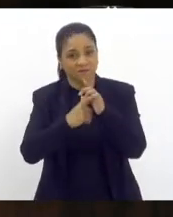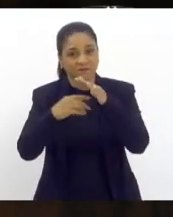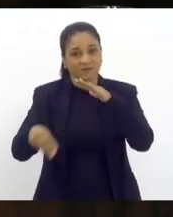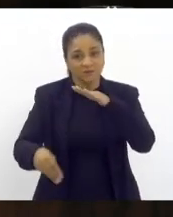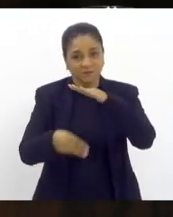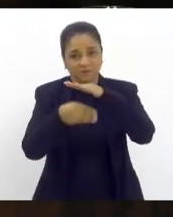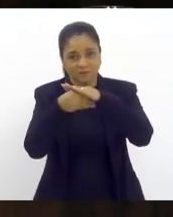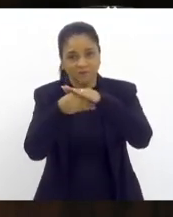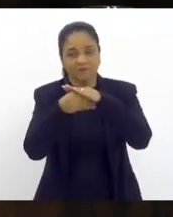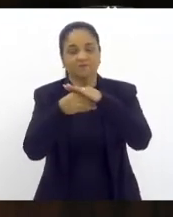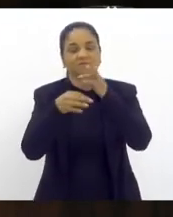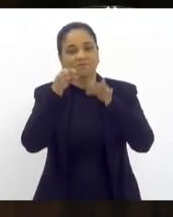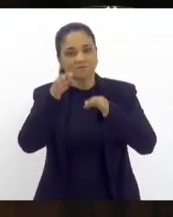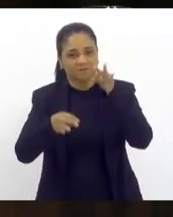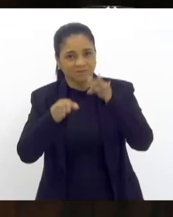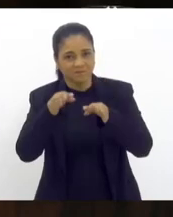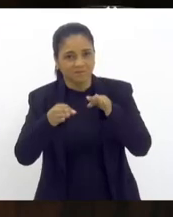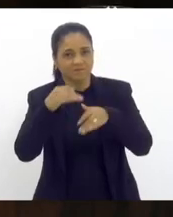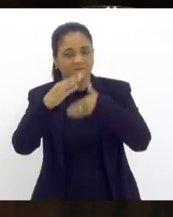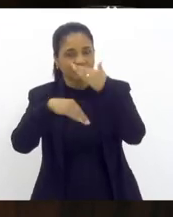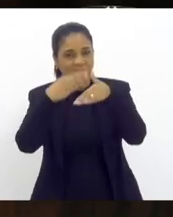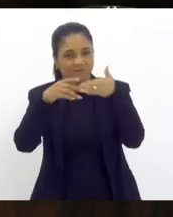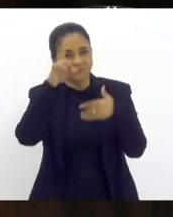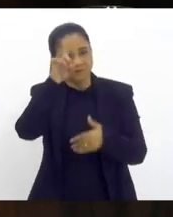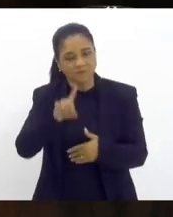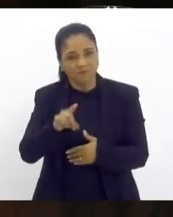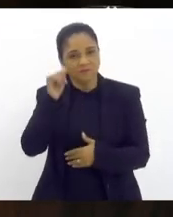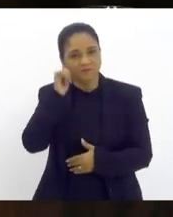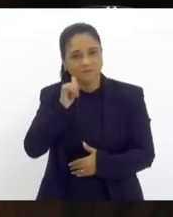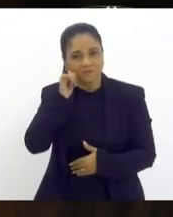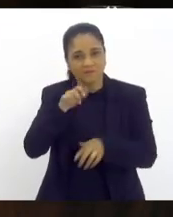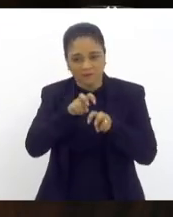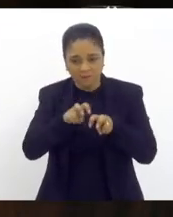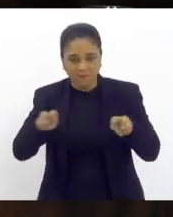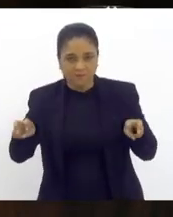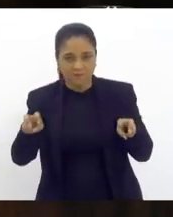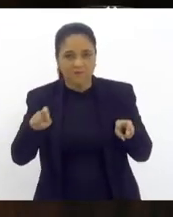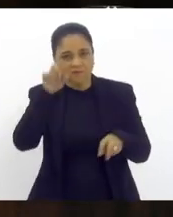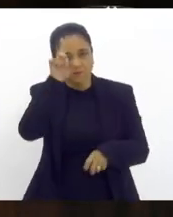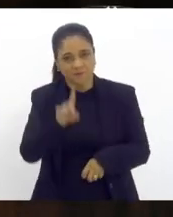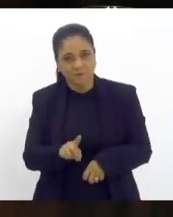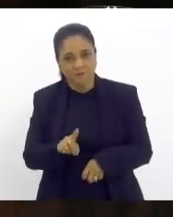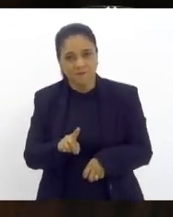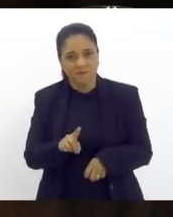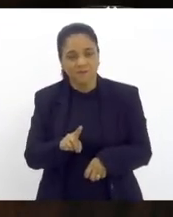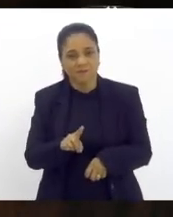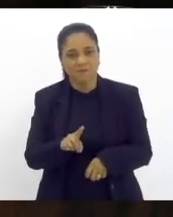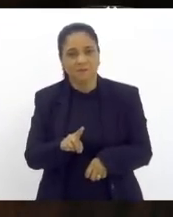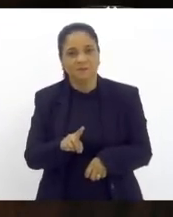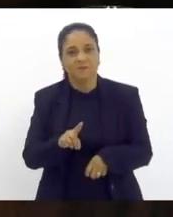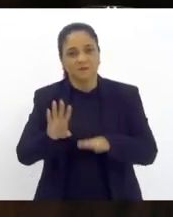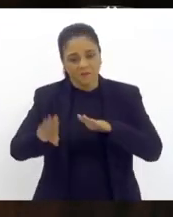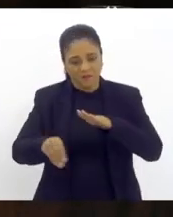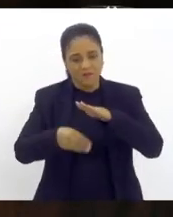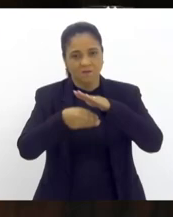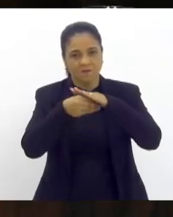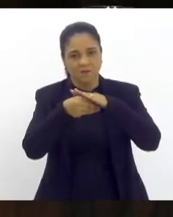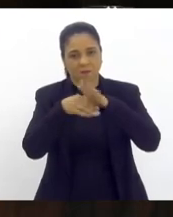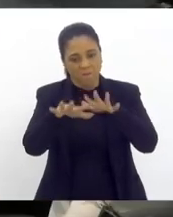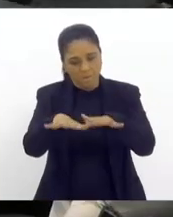comissões de Constituição e Justiça, de defesa dos direitos da mulher e da mesa diretora, as emendas de plenário.